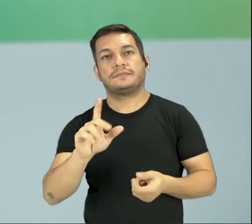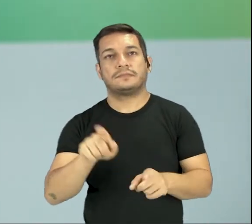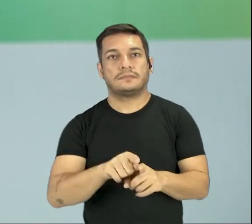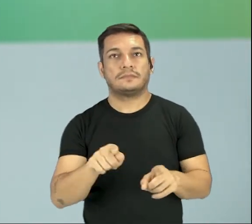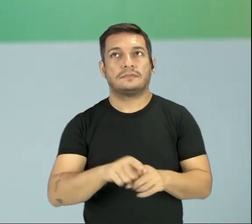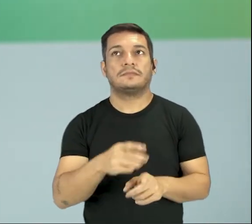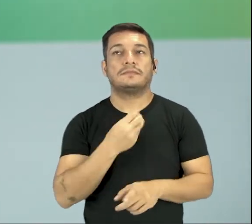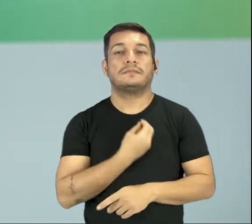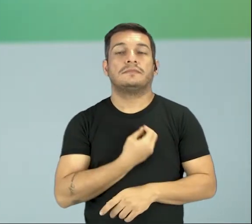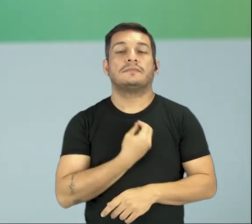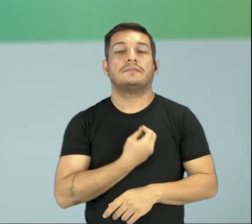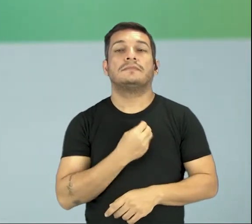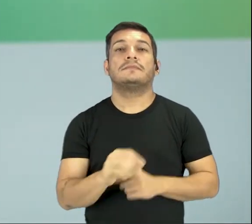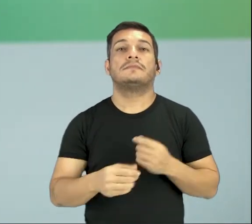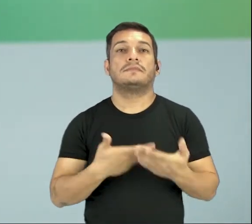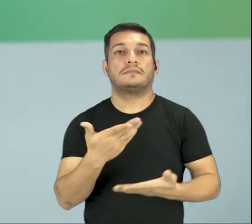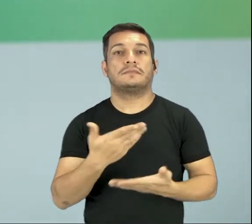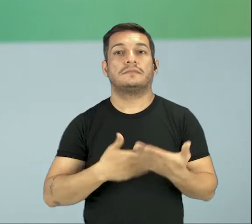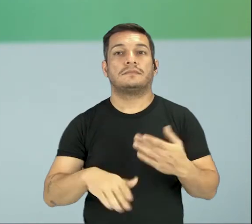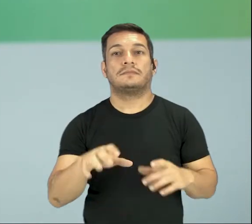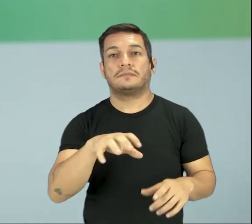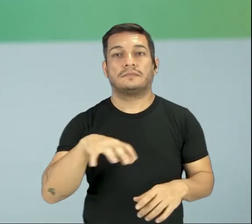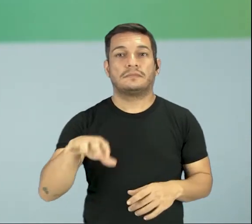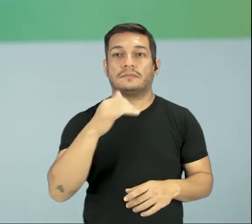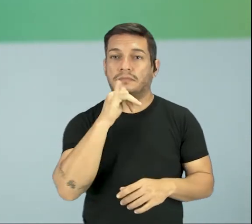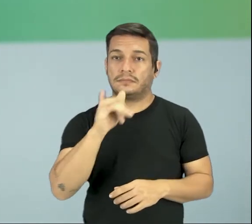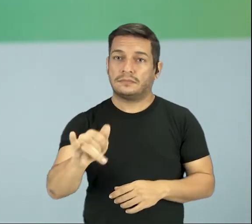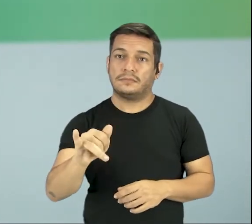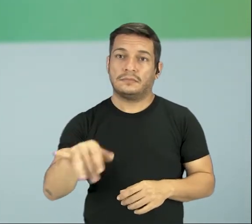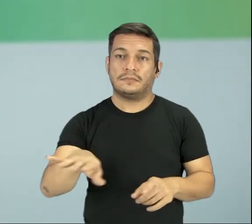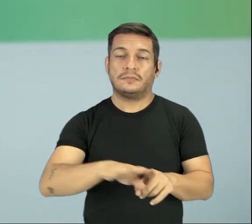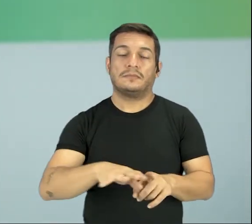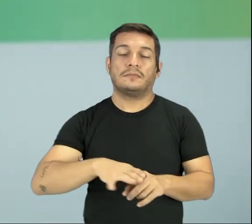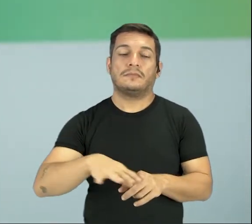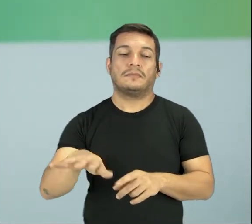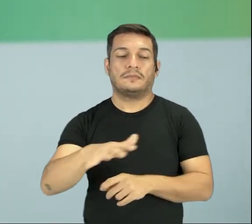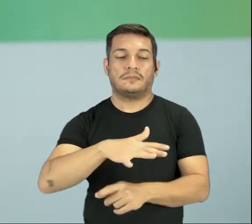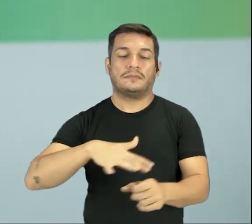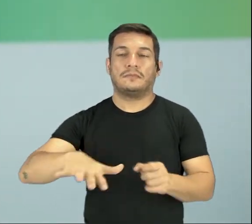essa presença e interação do campo elétrico com o campo magnético.